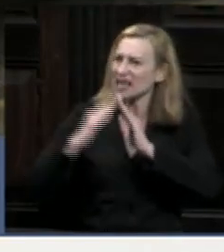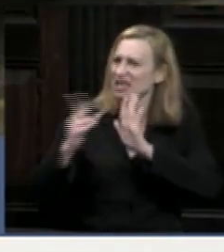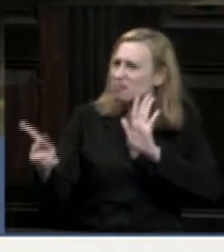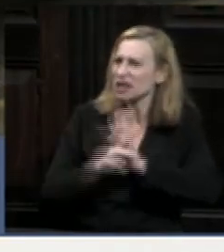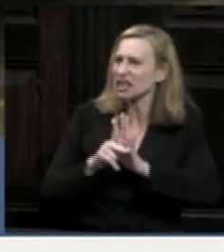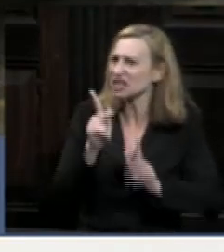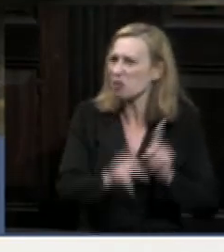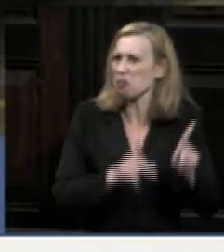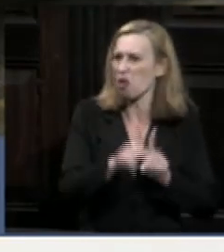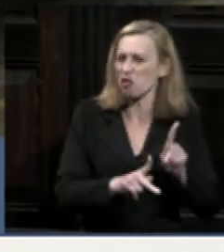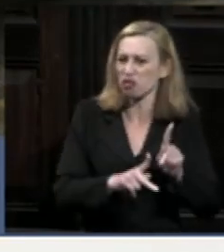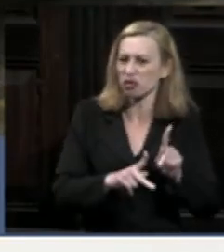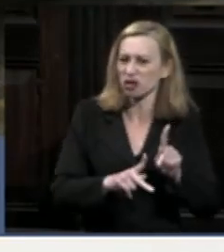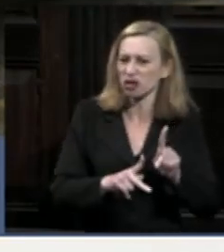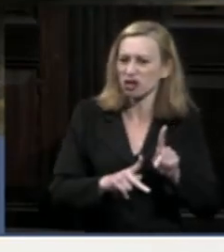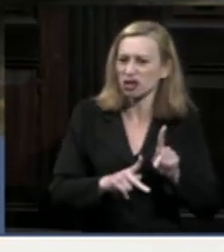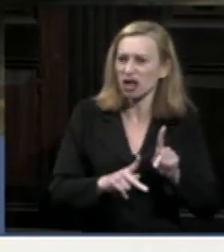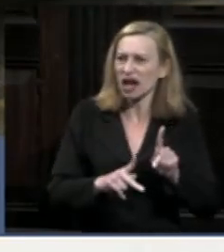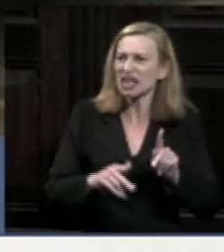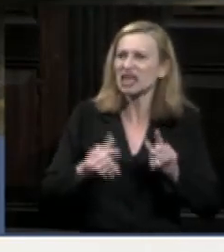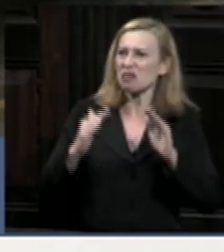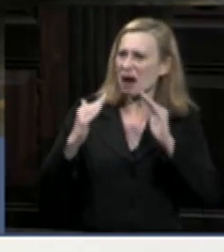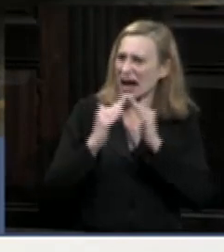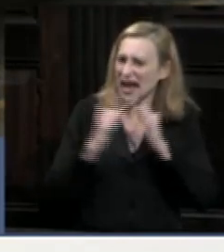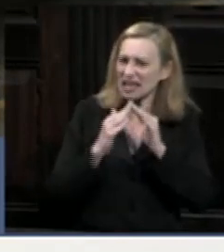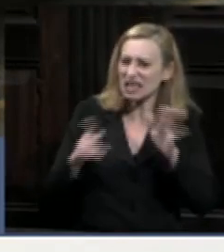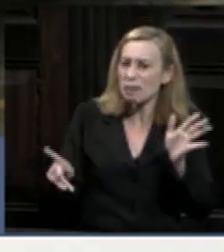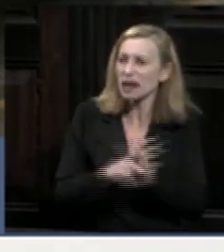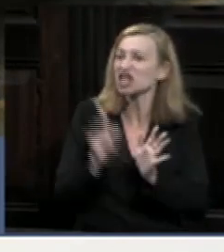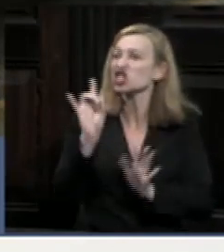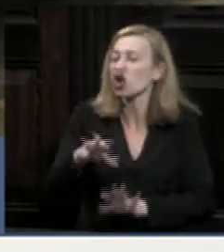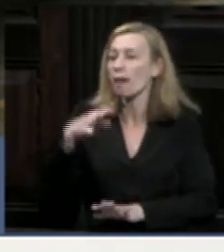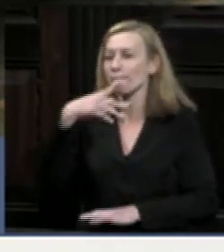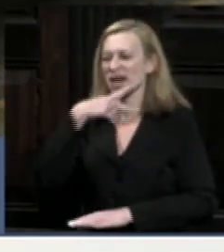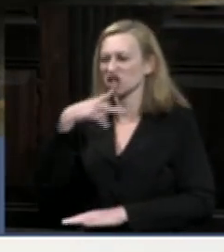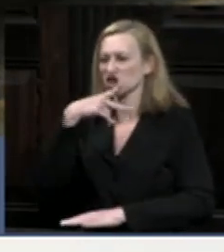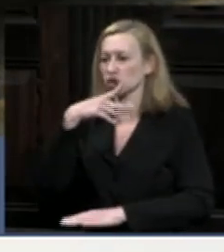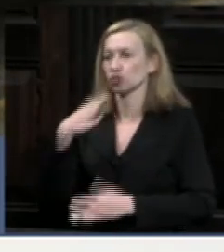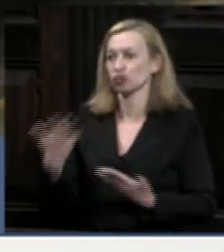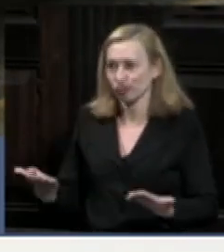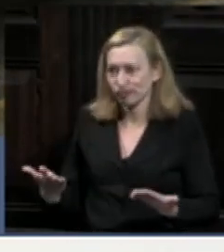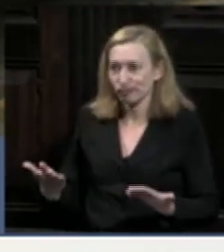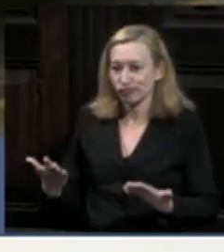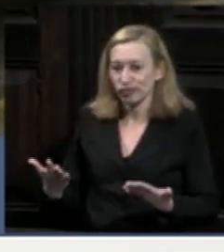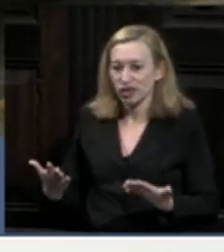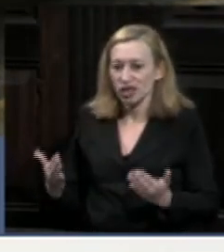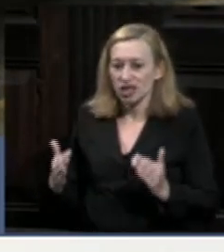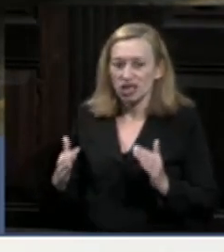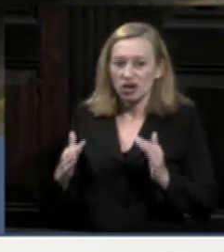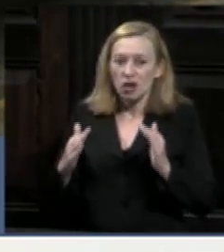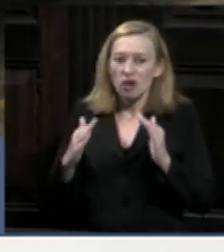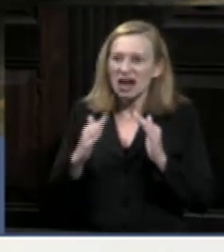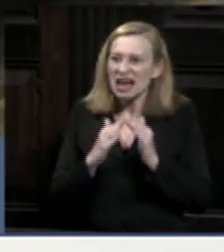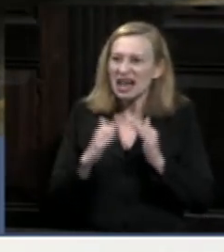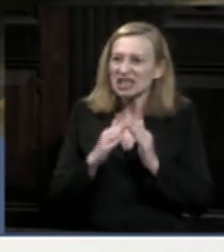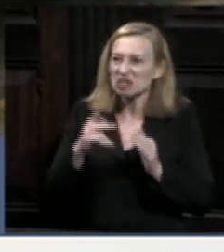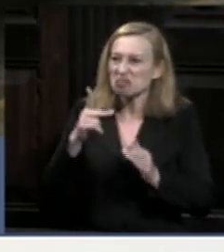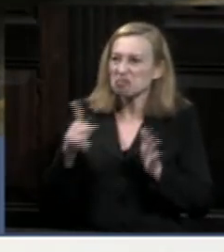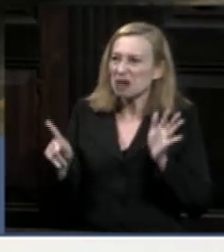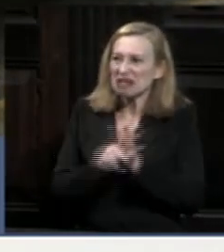é uma casa dos partidos ou seja é uma casa de ninguém